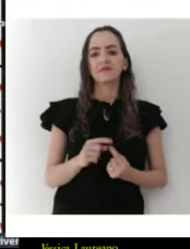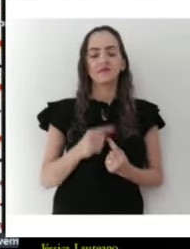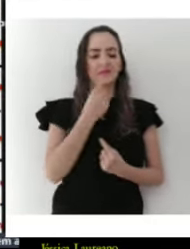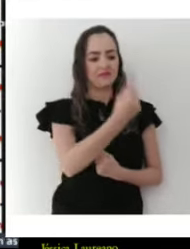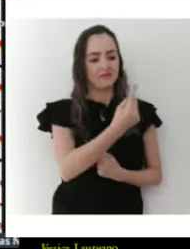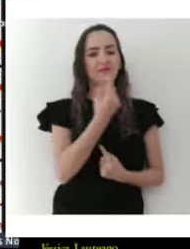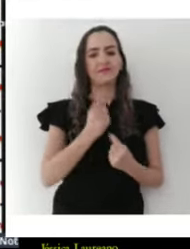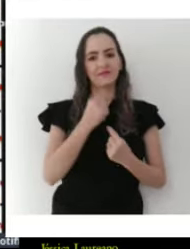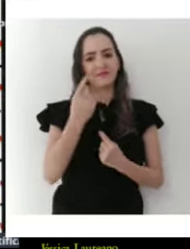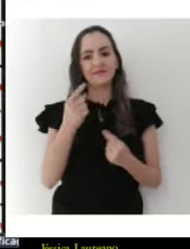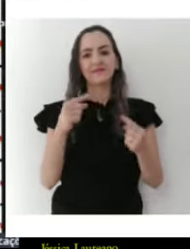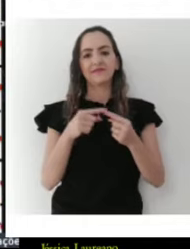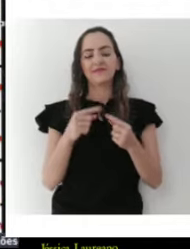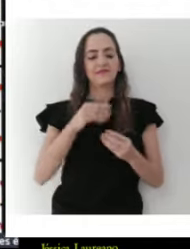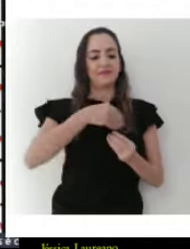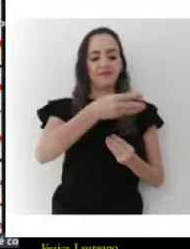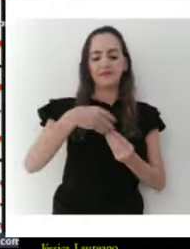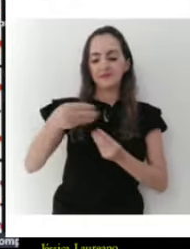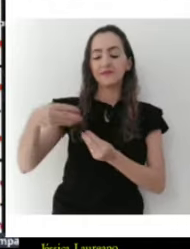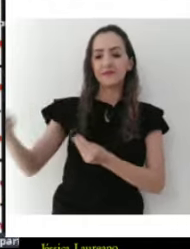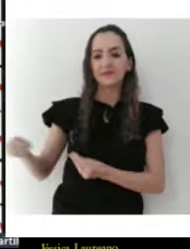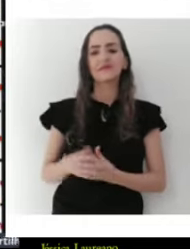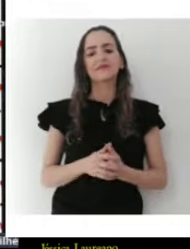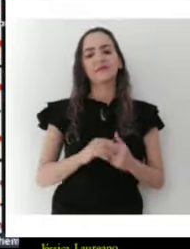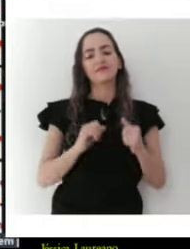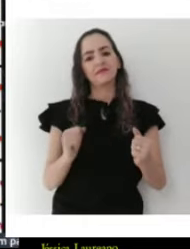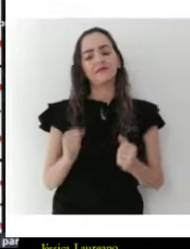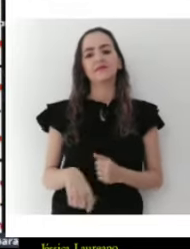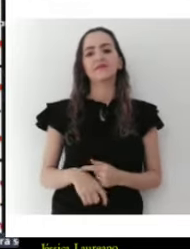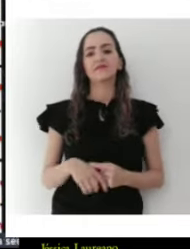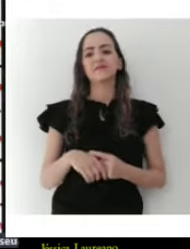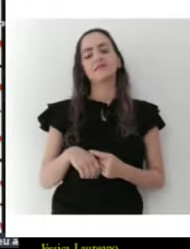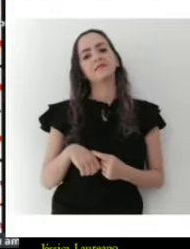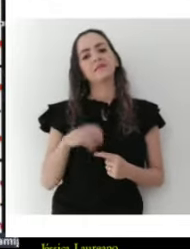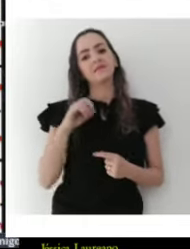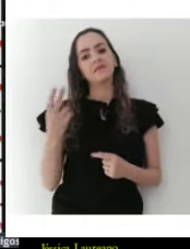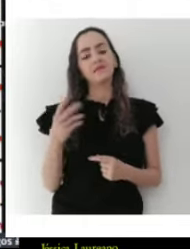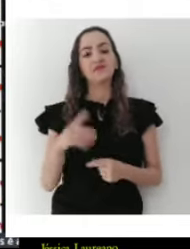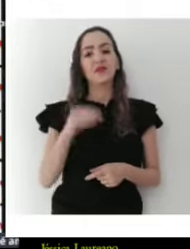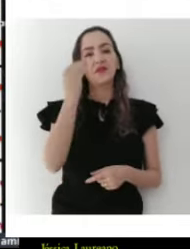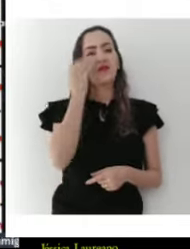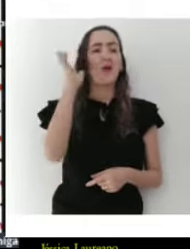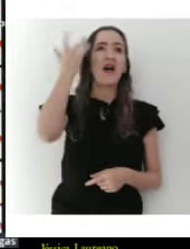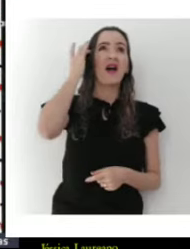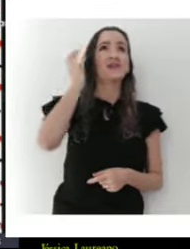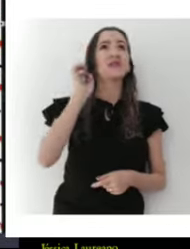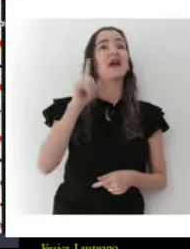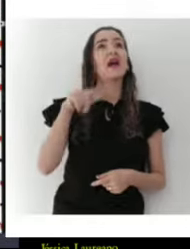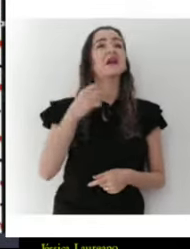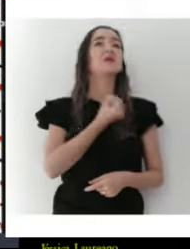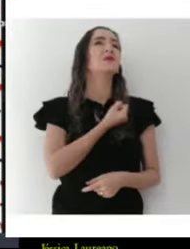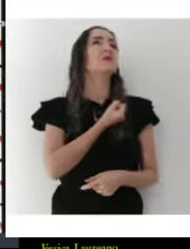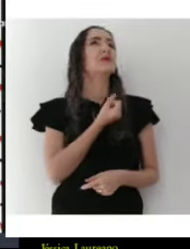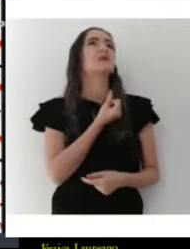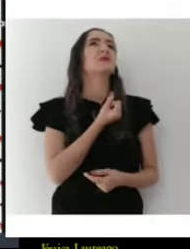a outro, outro a outro, um a cada, uma rodada, ou eu posso chutar. Eu acho que dá 6 lápis para cada.